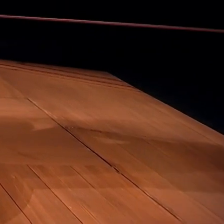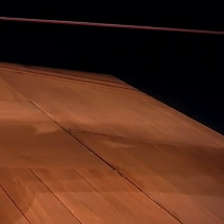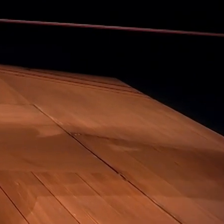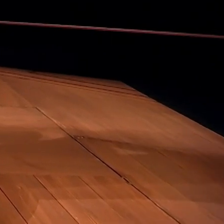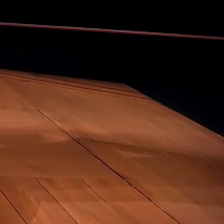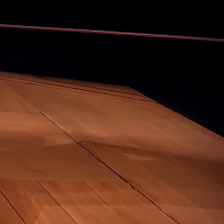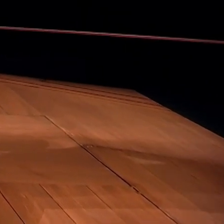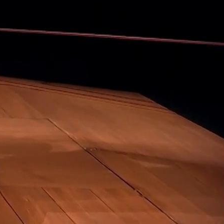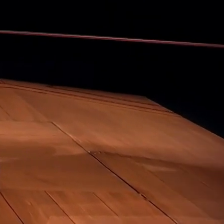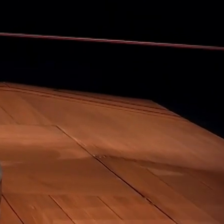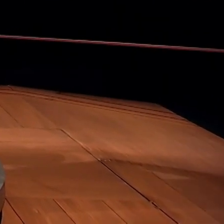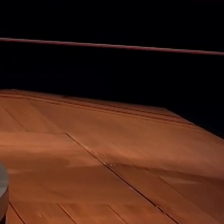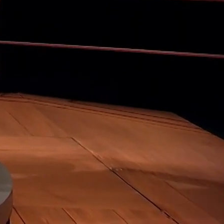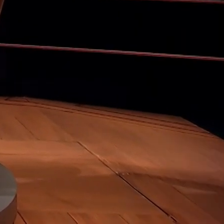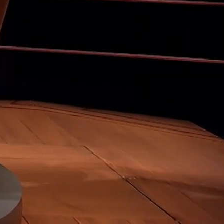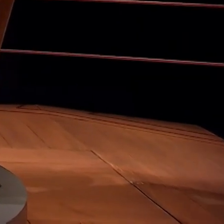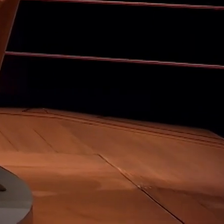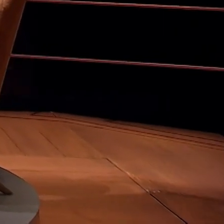maravilha,